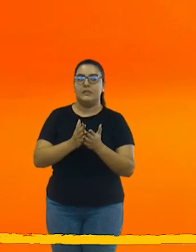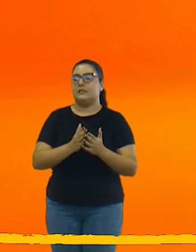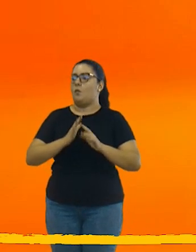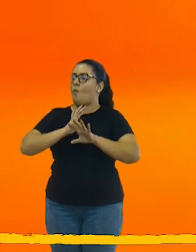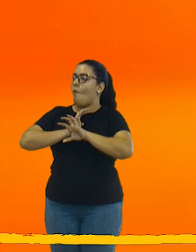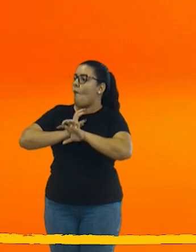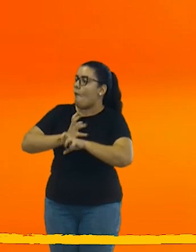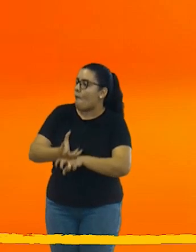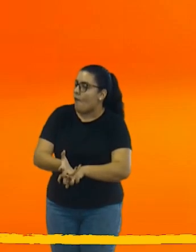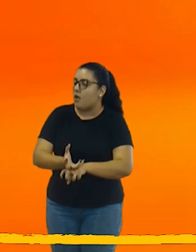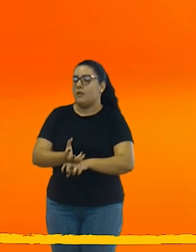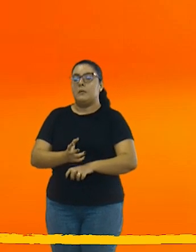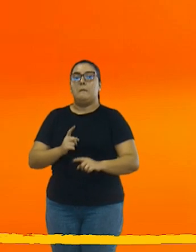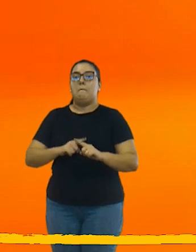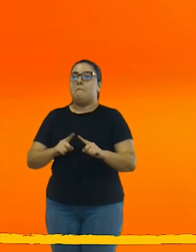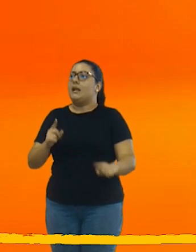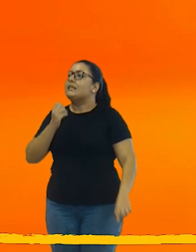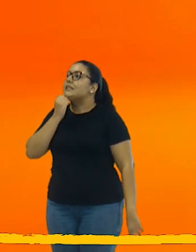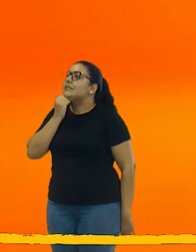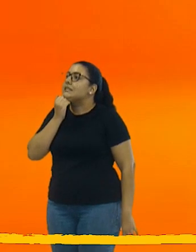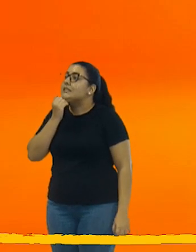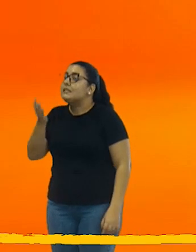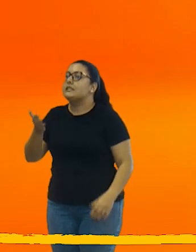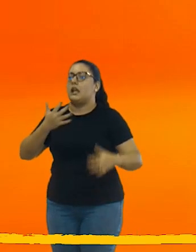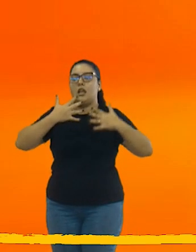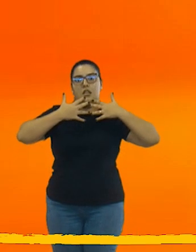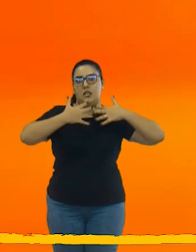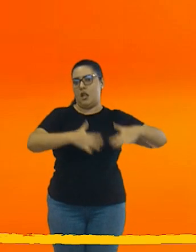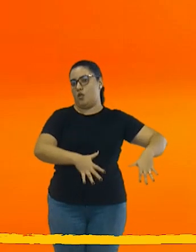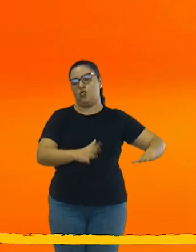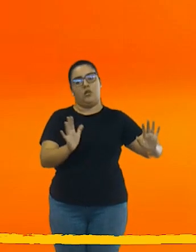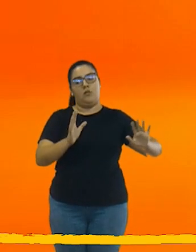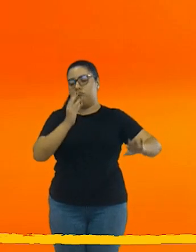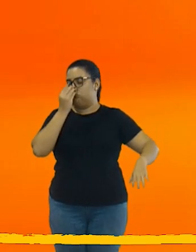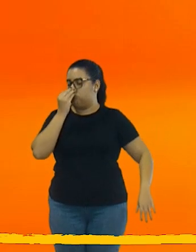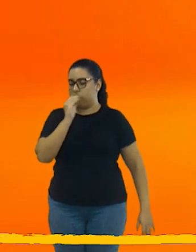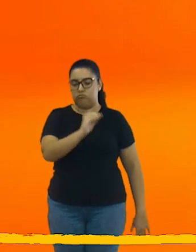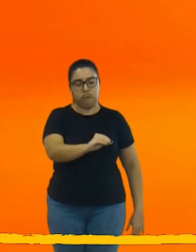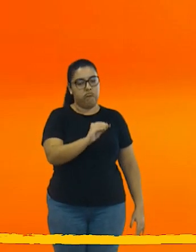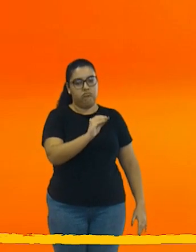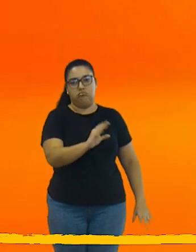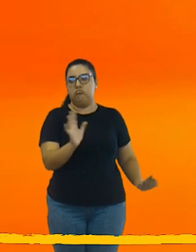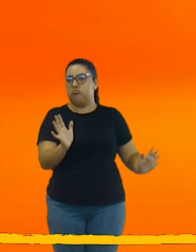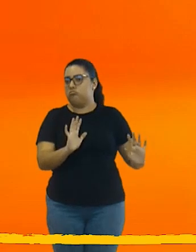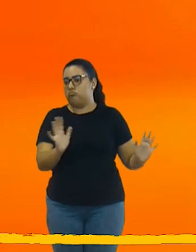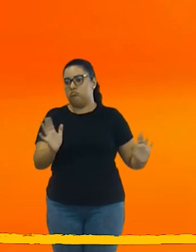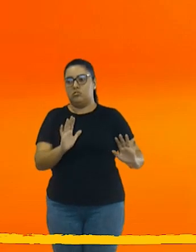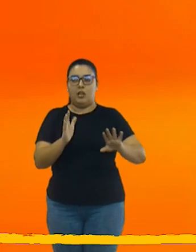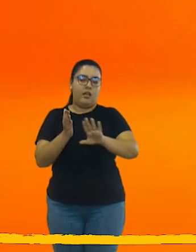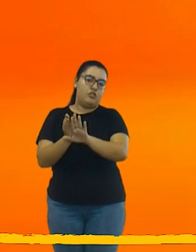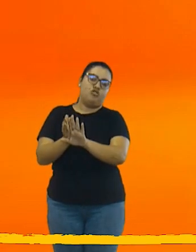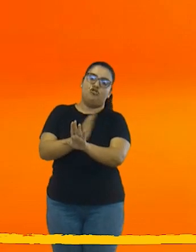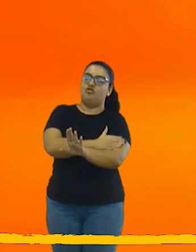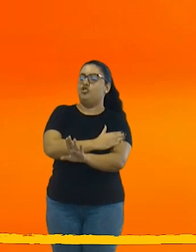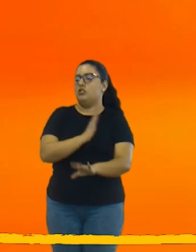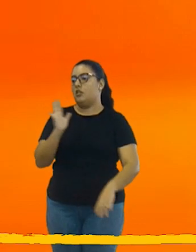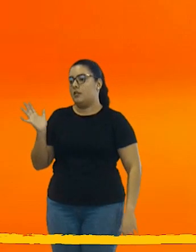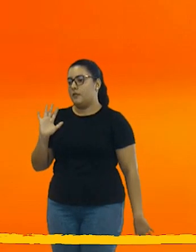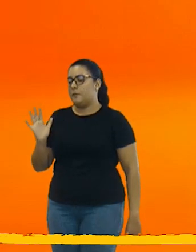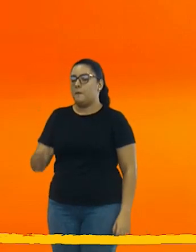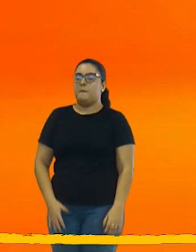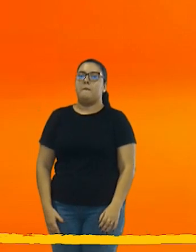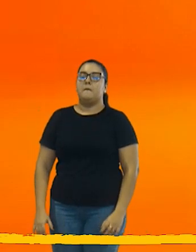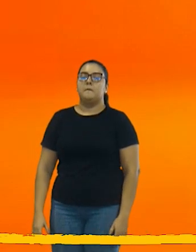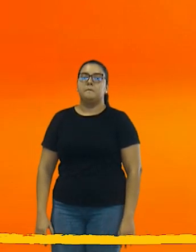seca, mas sem o viés naturalista, nem do regionalismo de 30, nem do regionalismo do